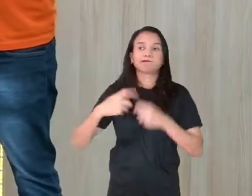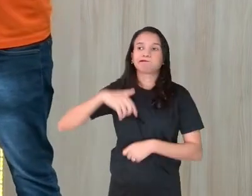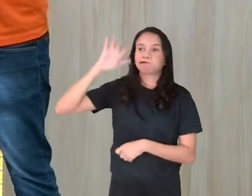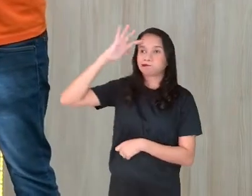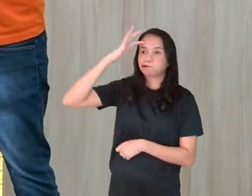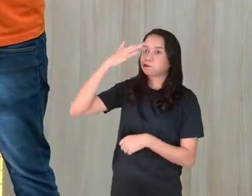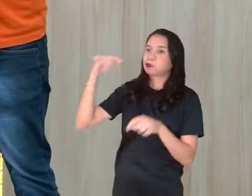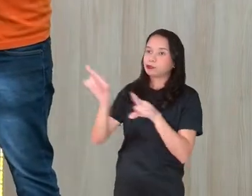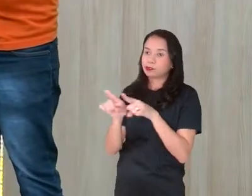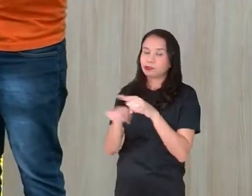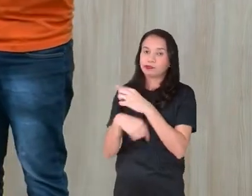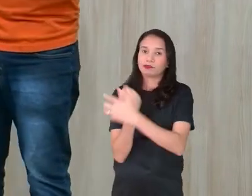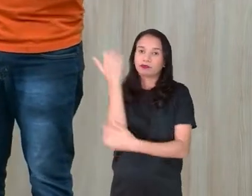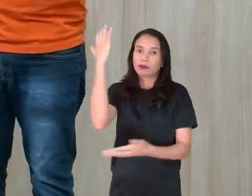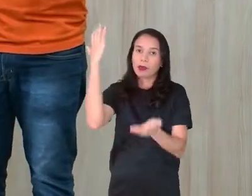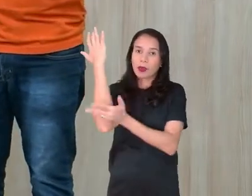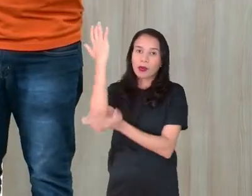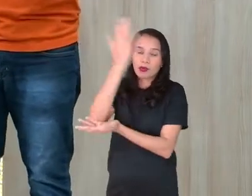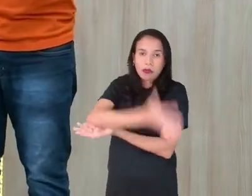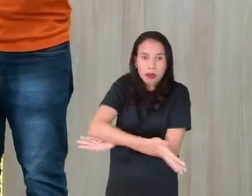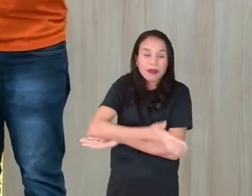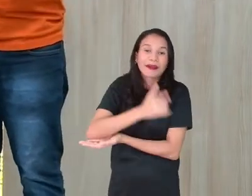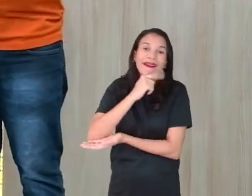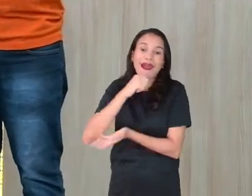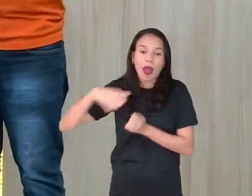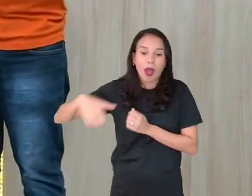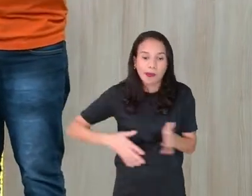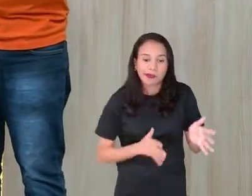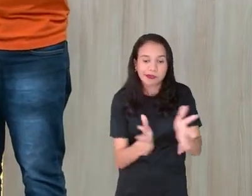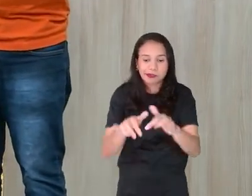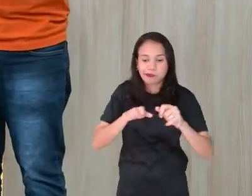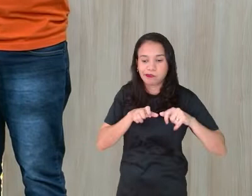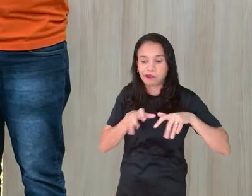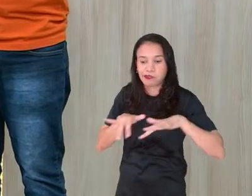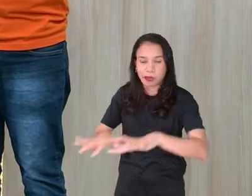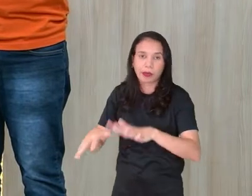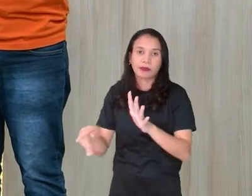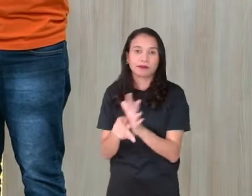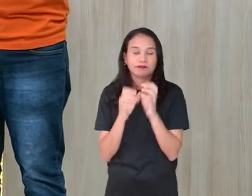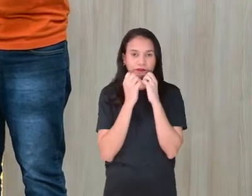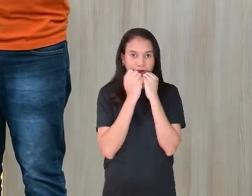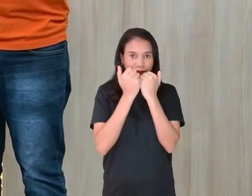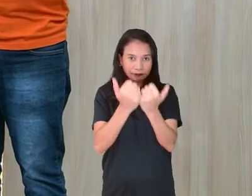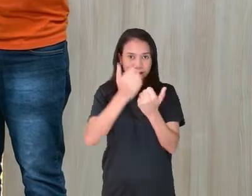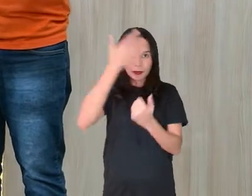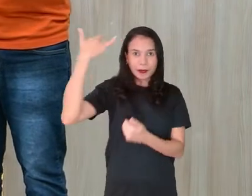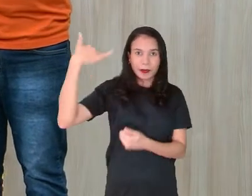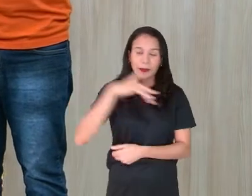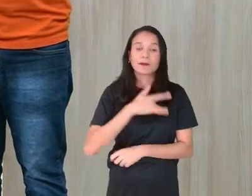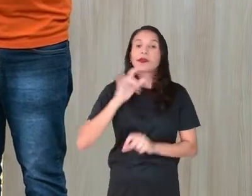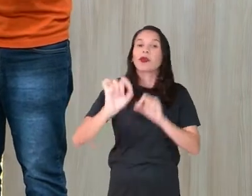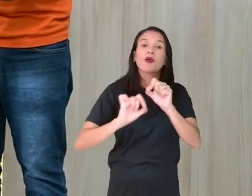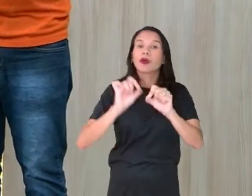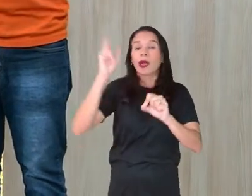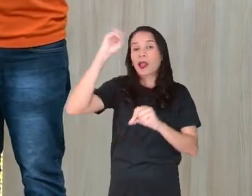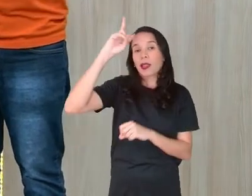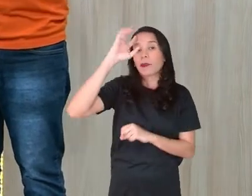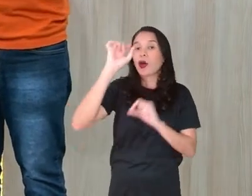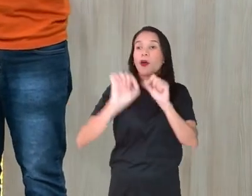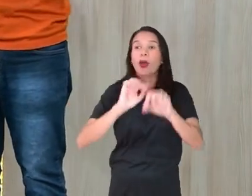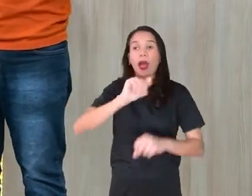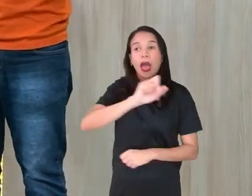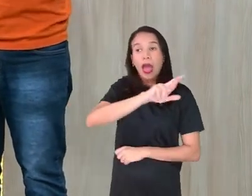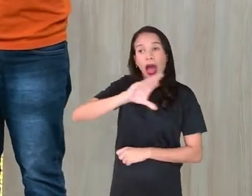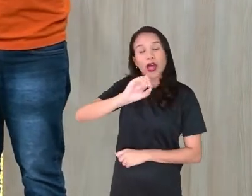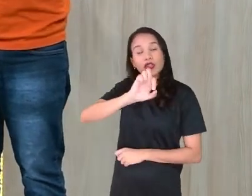né? Como também o desmatamento, a contaminação do rio e o assoreamento. Beleza, pessoal? Assoreamento, só lembrando vocês,